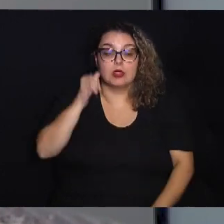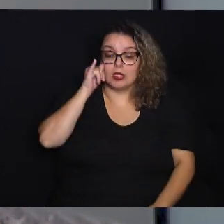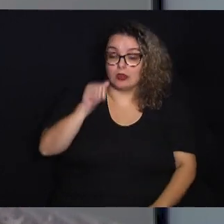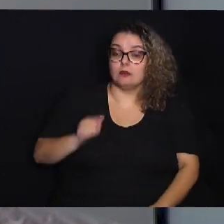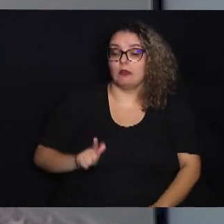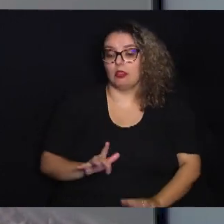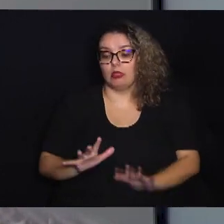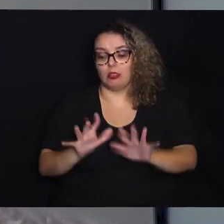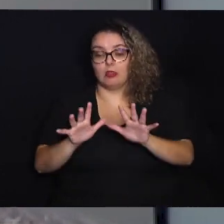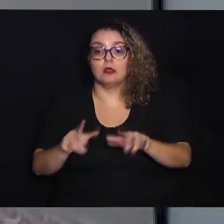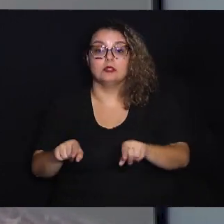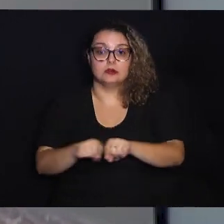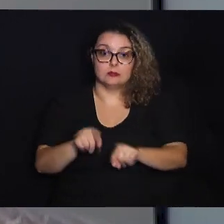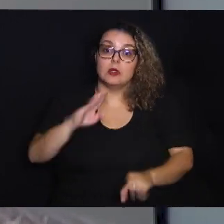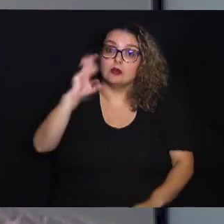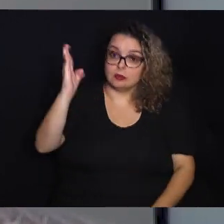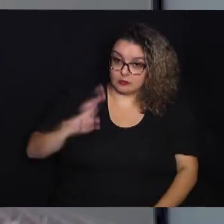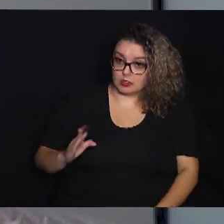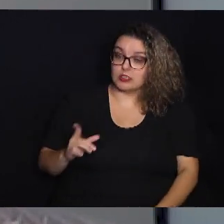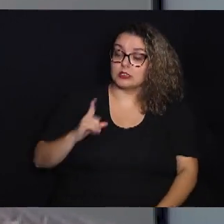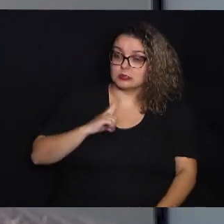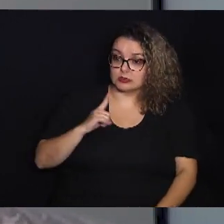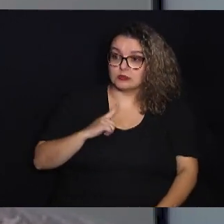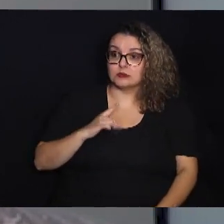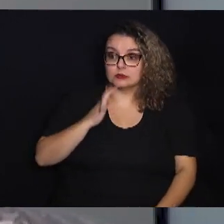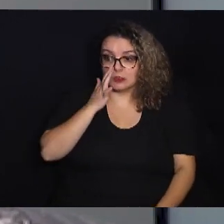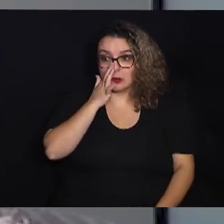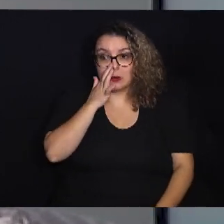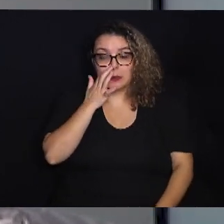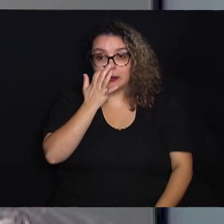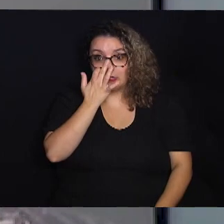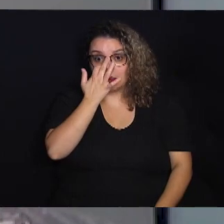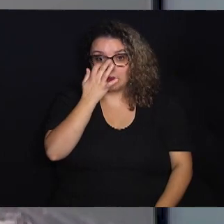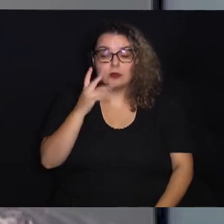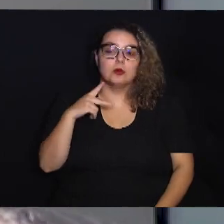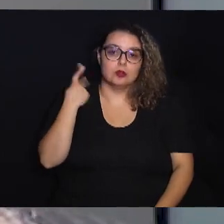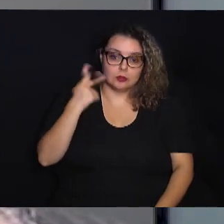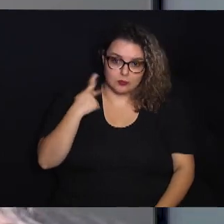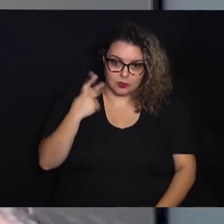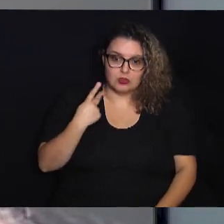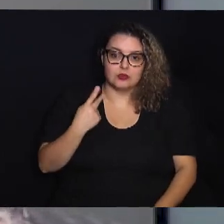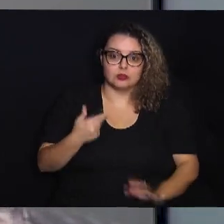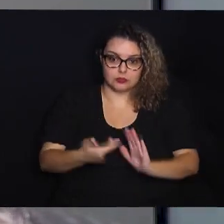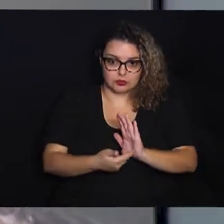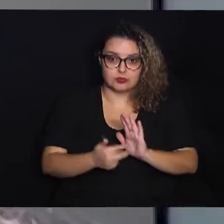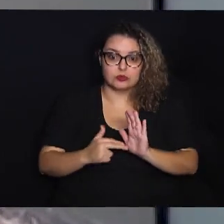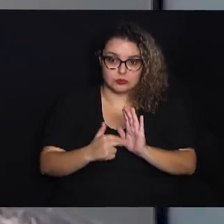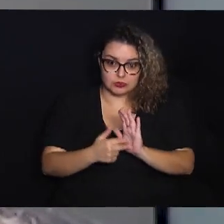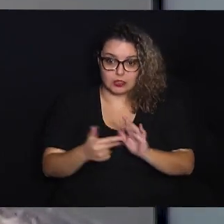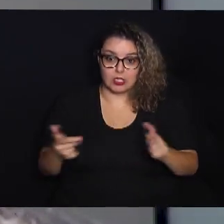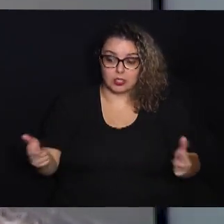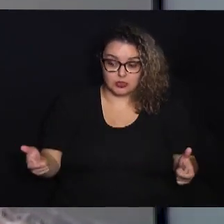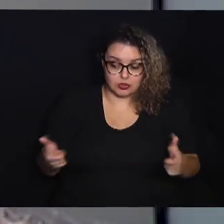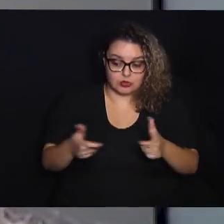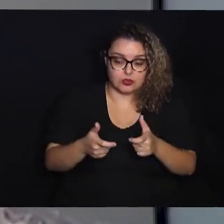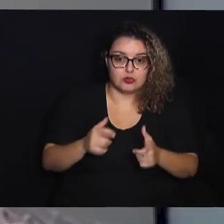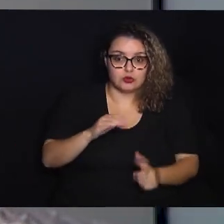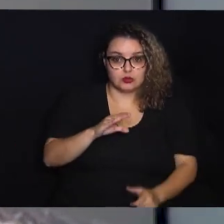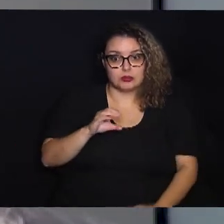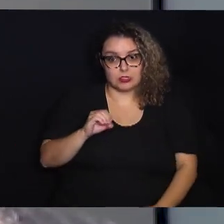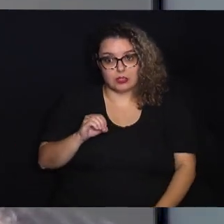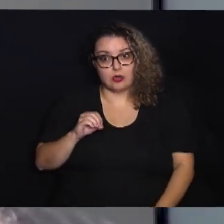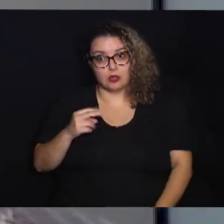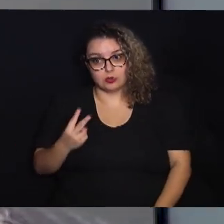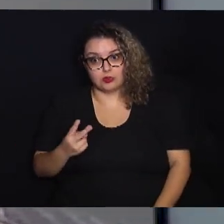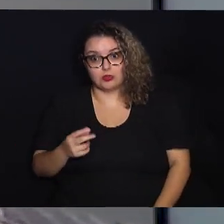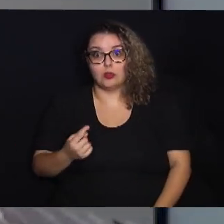evitar essa emissão, né? Inclusive o Brasil tem tido políticas, né, no sentido de reduzir a